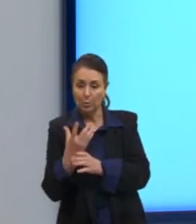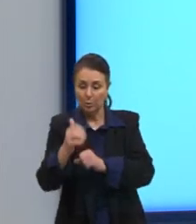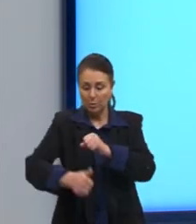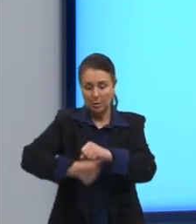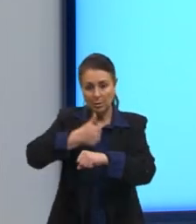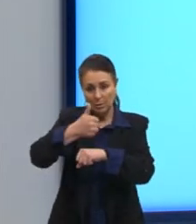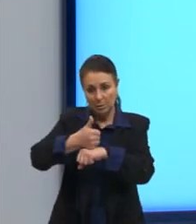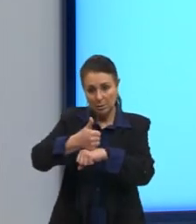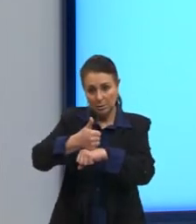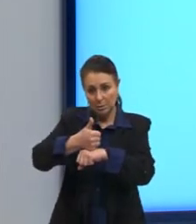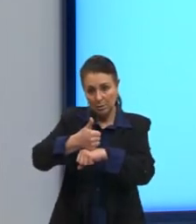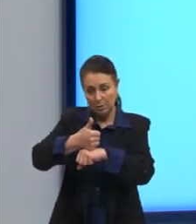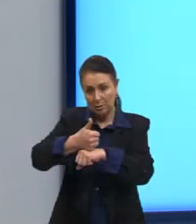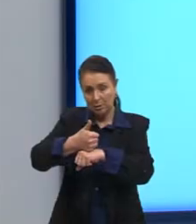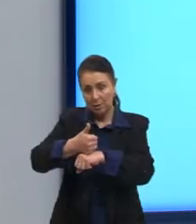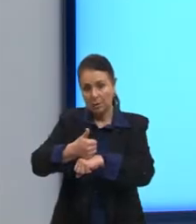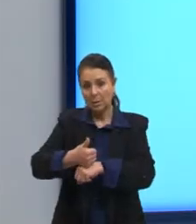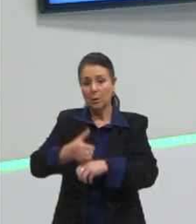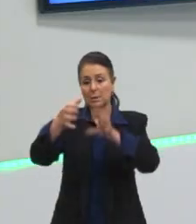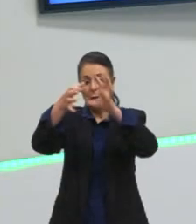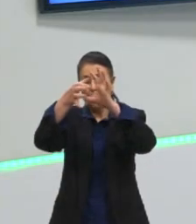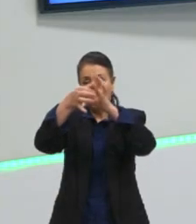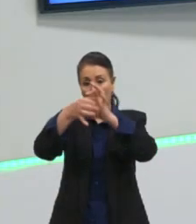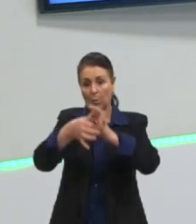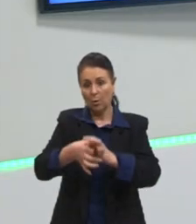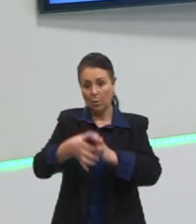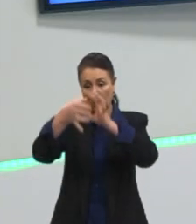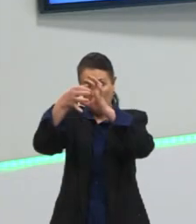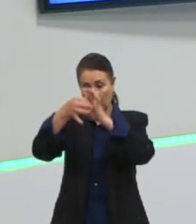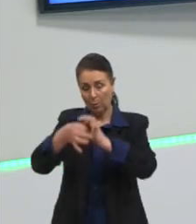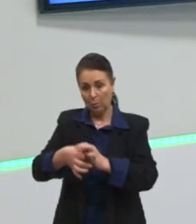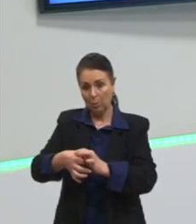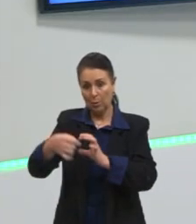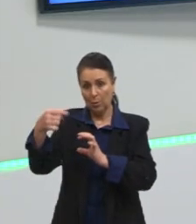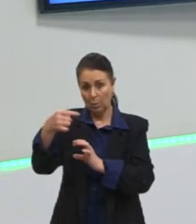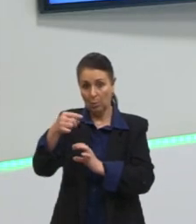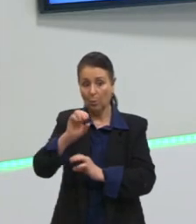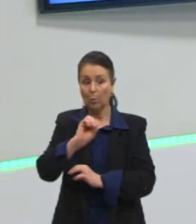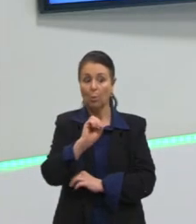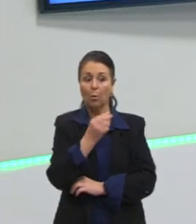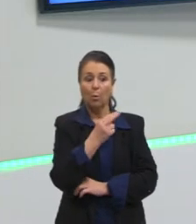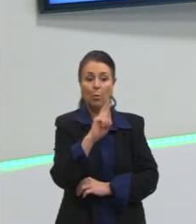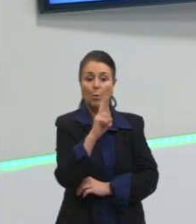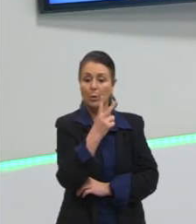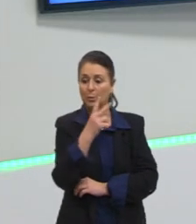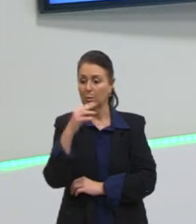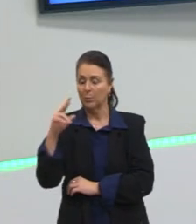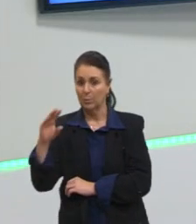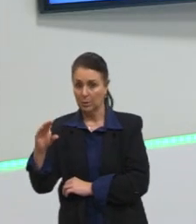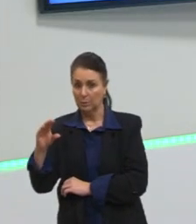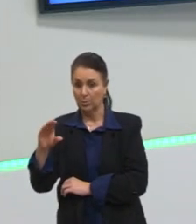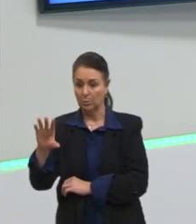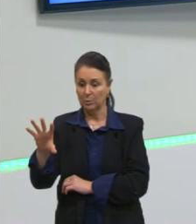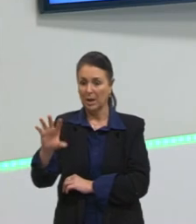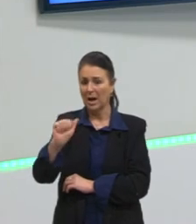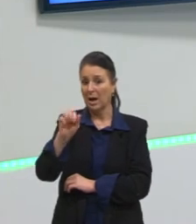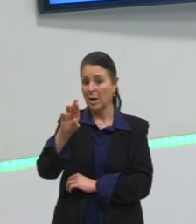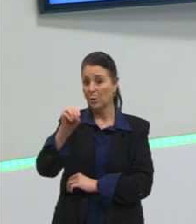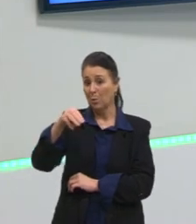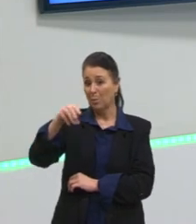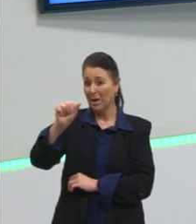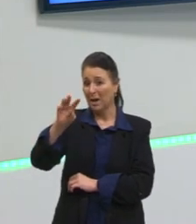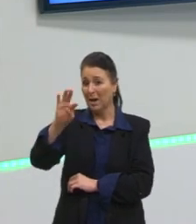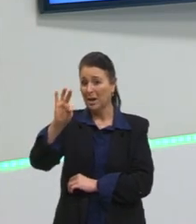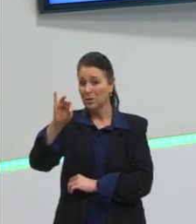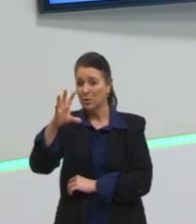substituição são alcanos ou hidrocarbonetos aromáticos né o benzeno então tem essa diferença aí